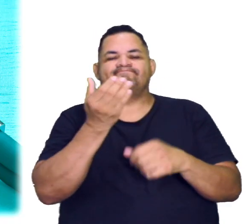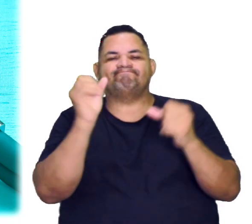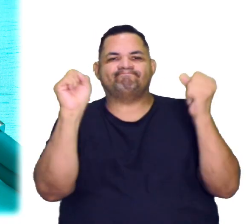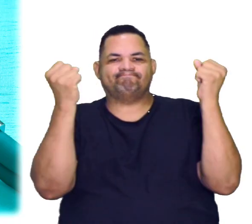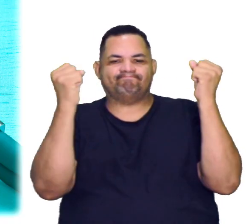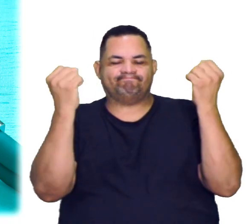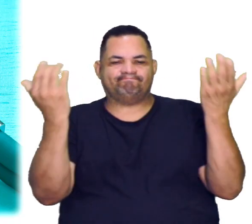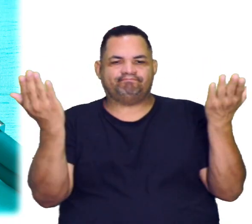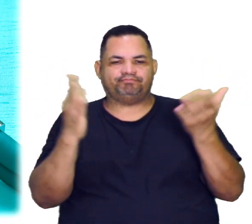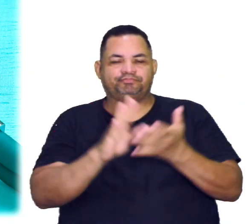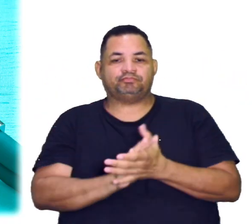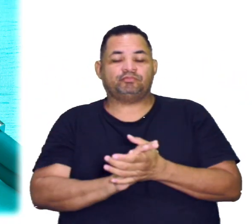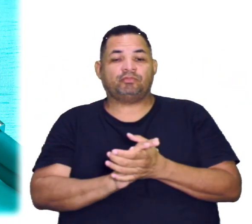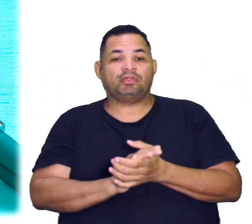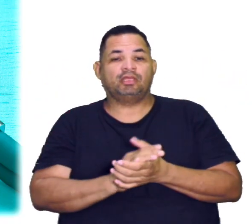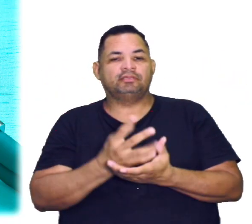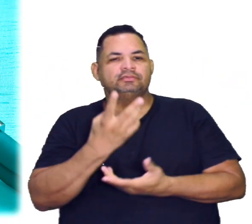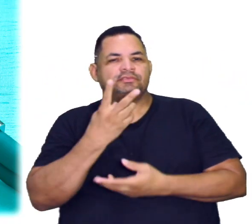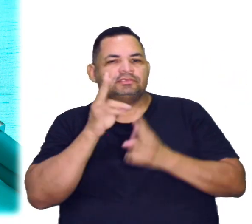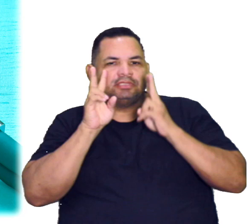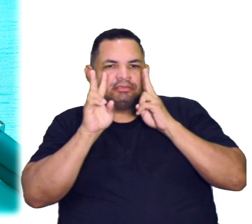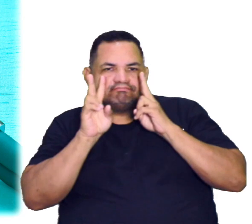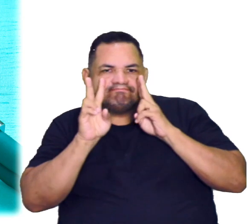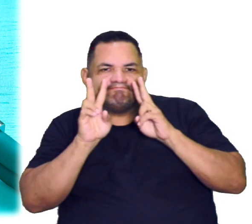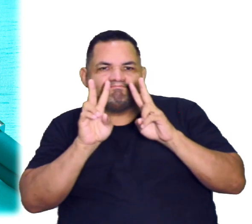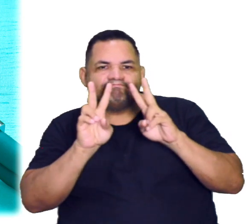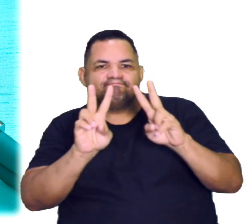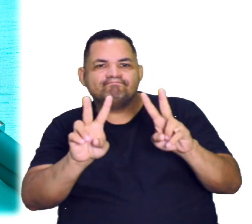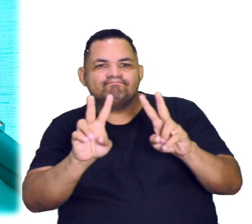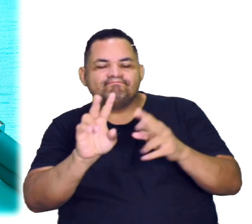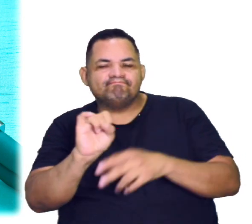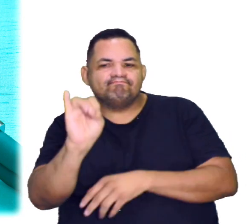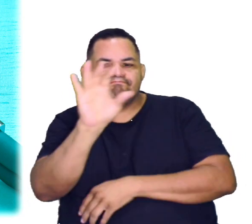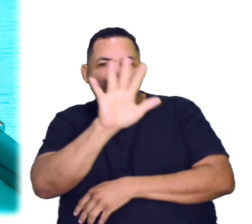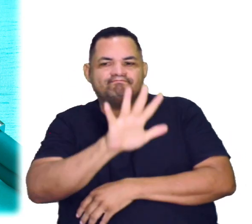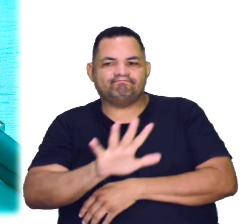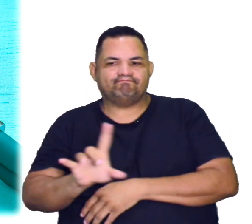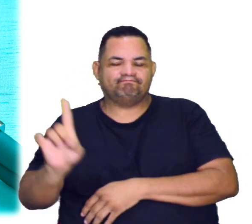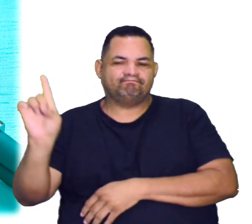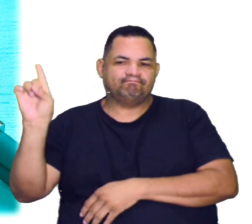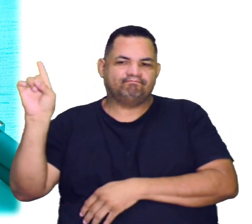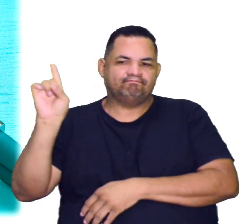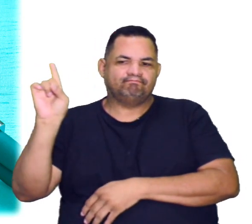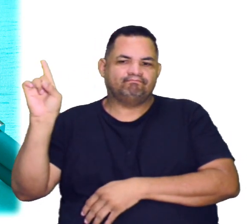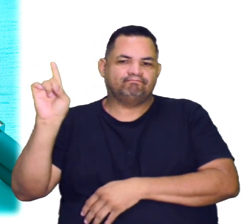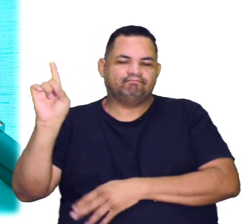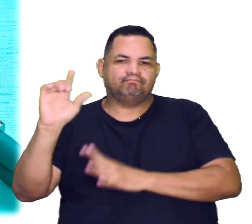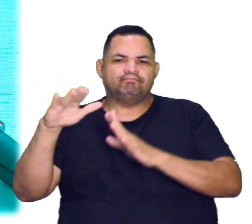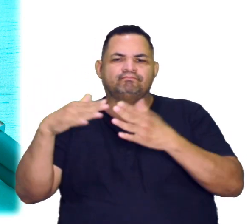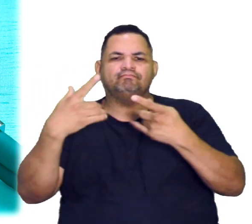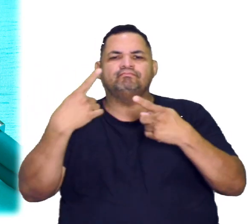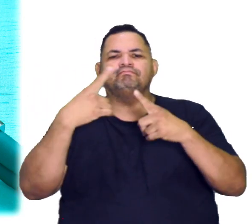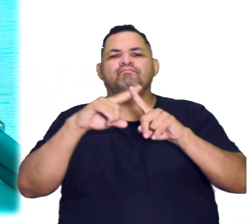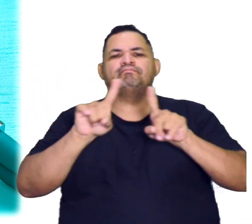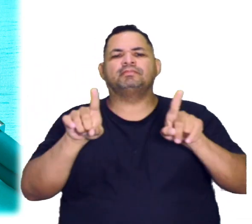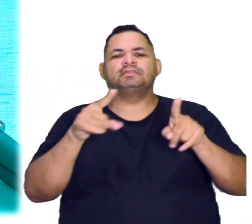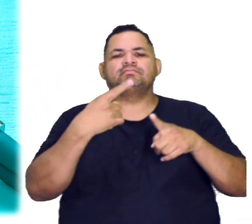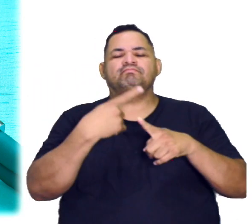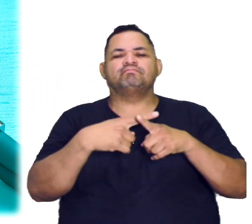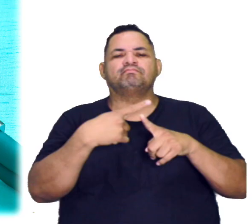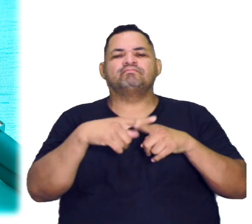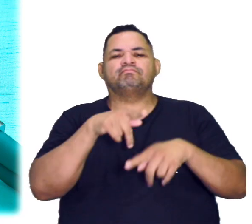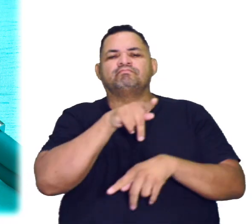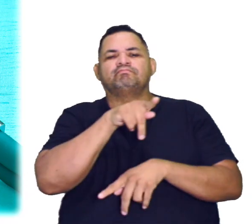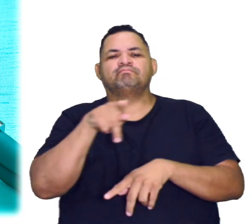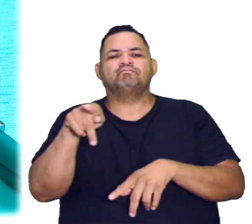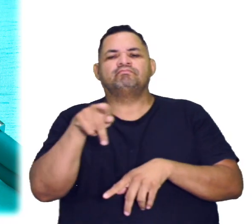bem? E aí você deve estar olhando essa imagem agora e deve estar se perguntando, mas por que a prof